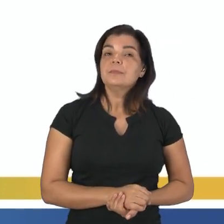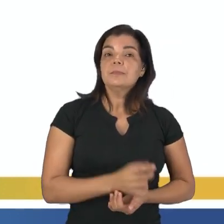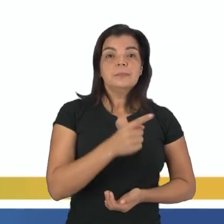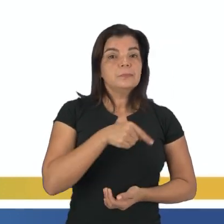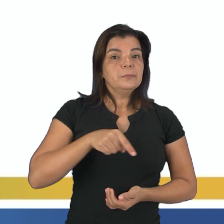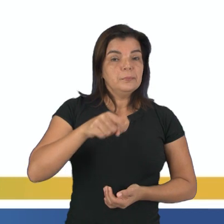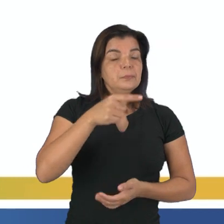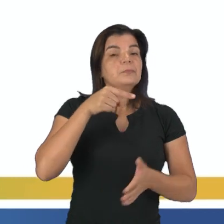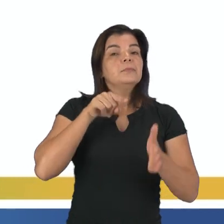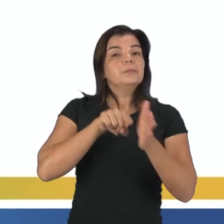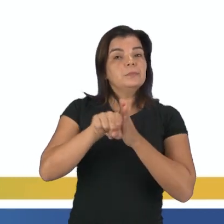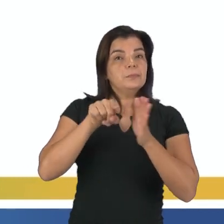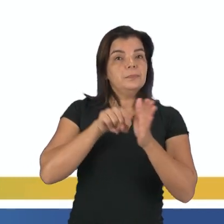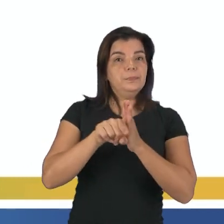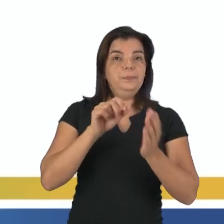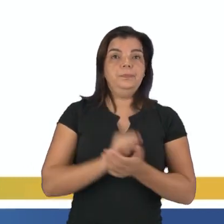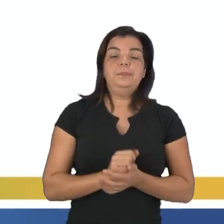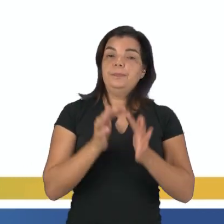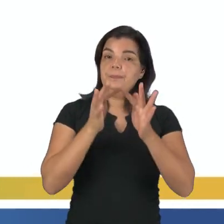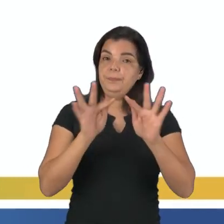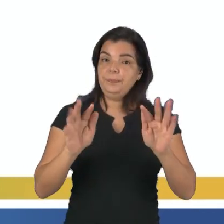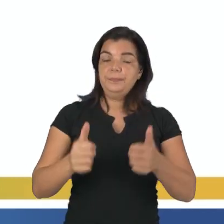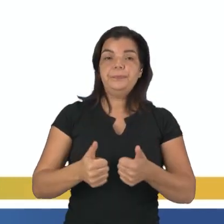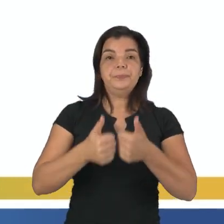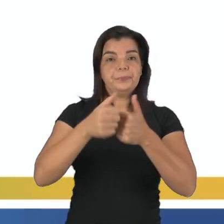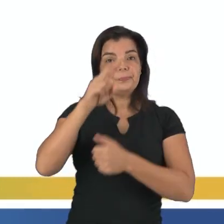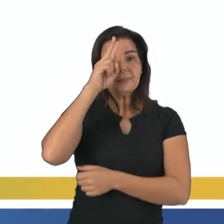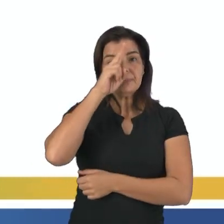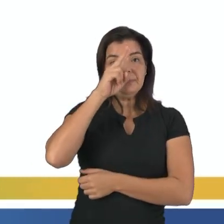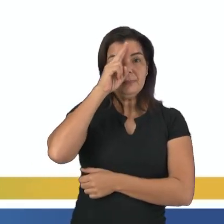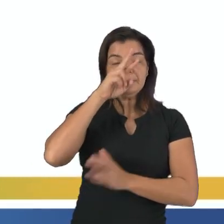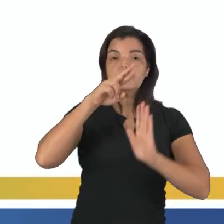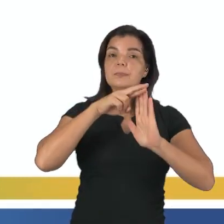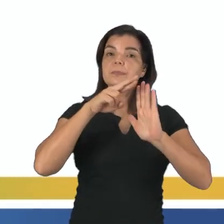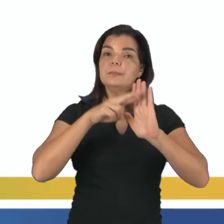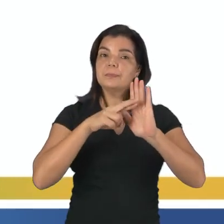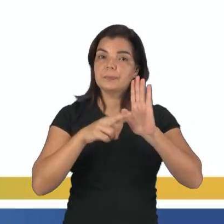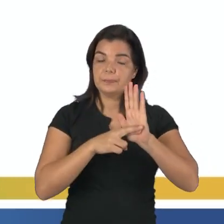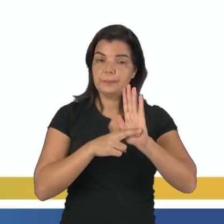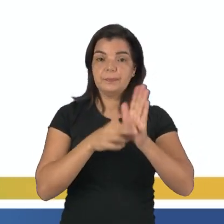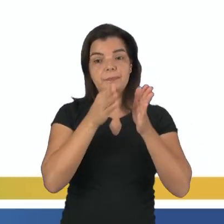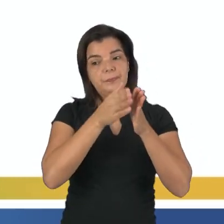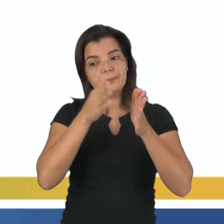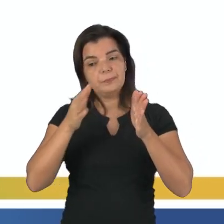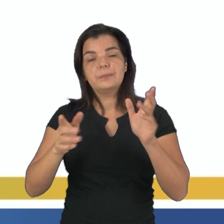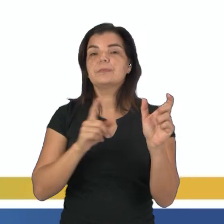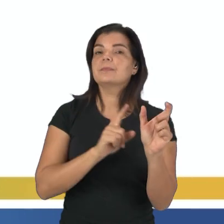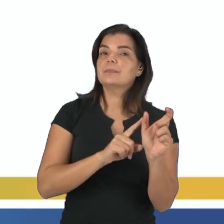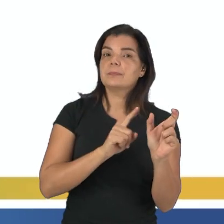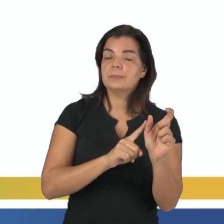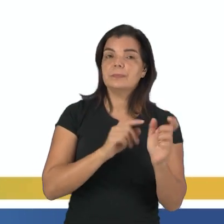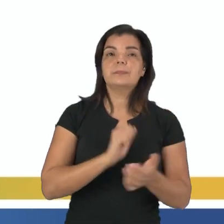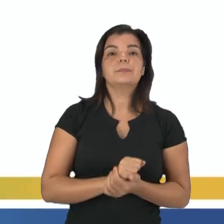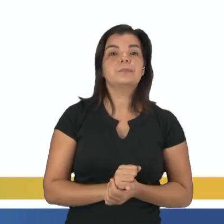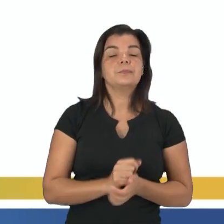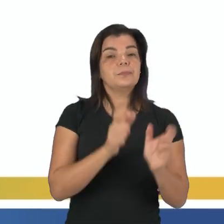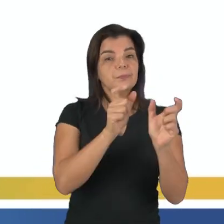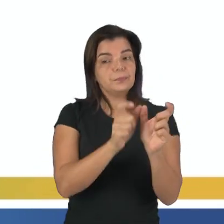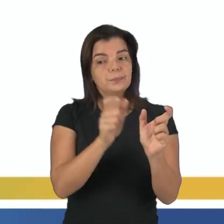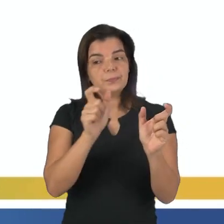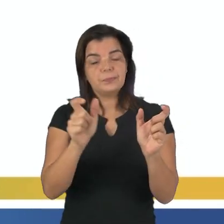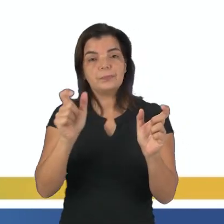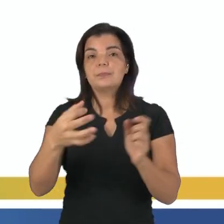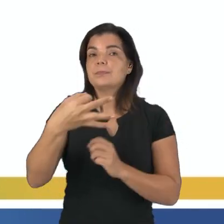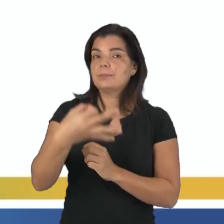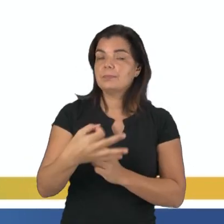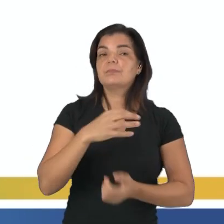para fazer perguntas de frases positivas, lembra o quê? Da regrinha de ordem das palavras, né? Então, as palavras têm lugar certo para